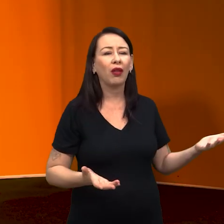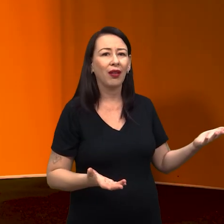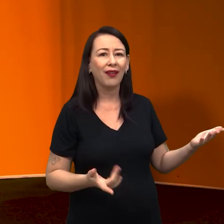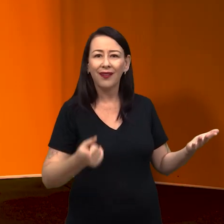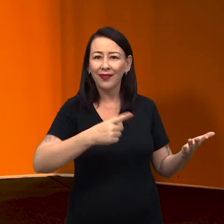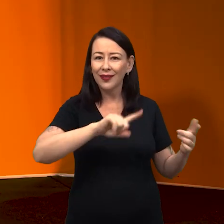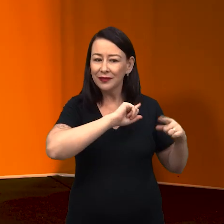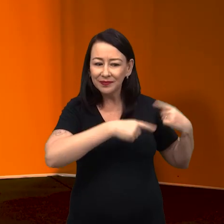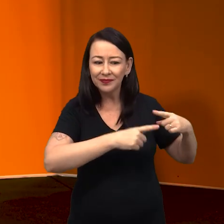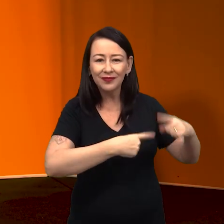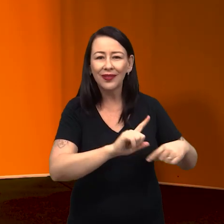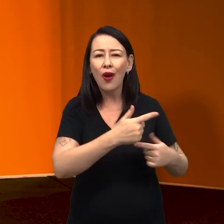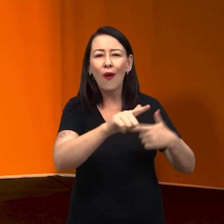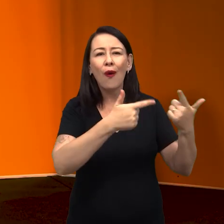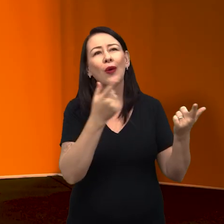da natureza,